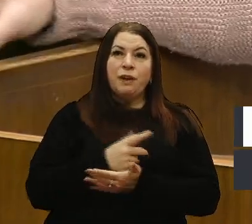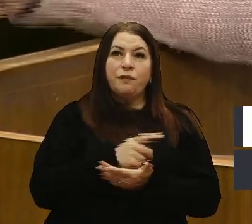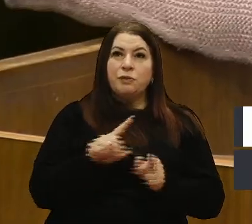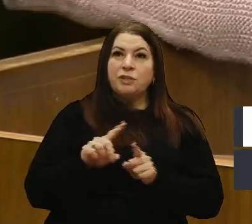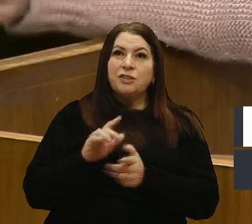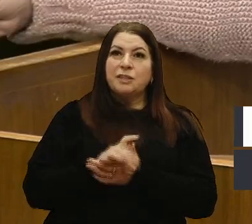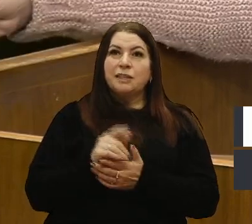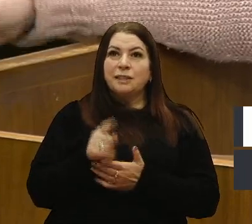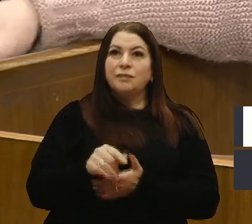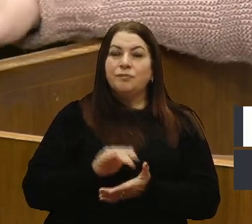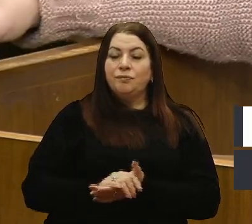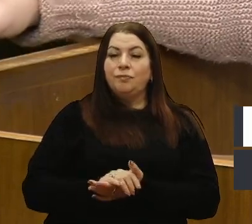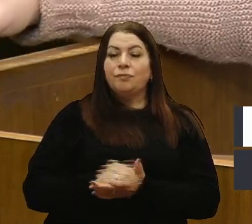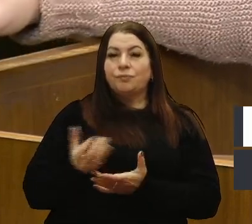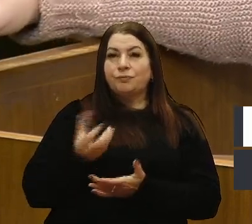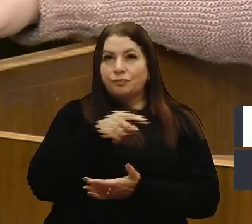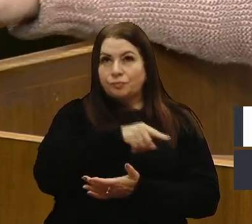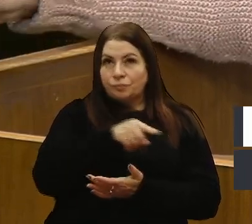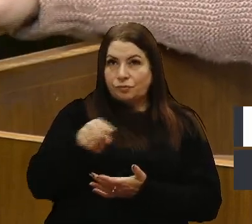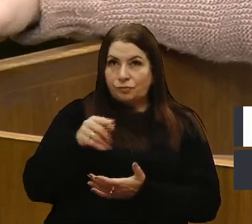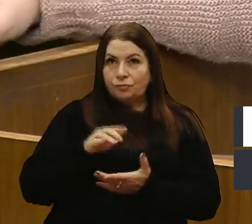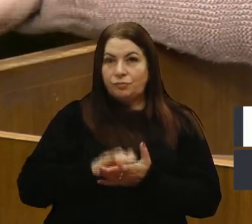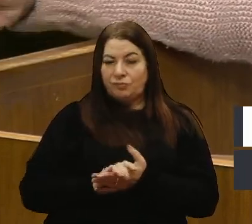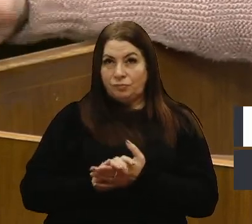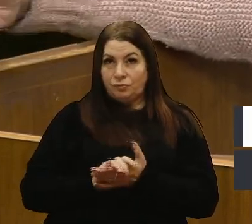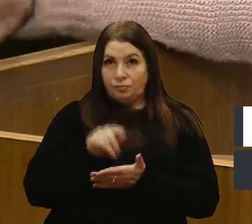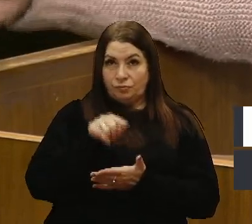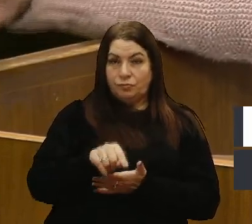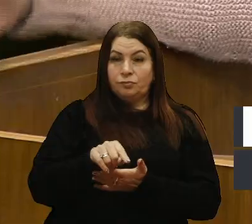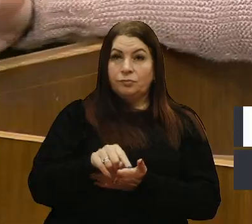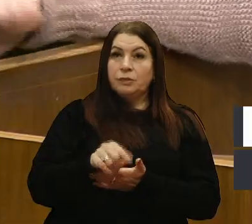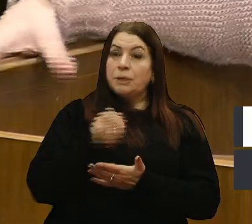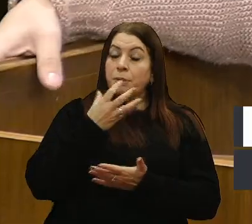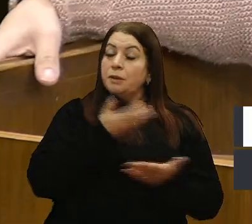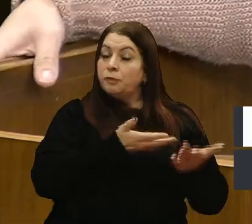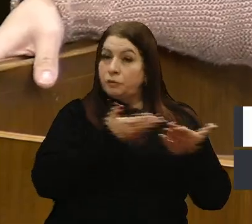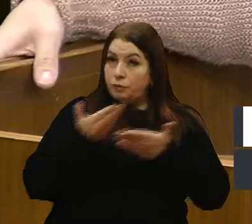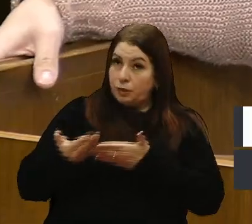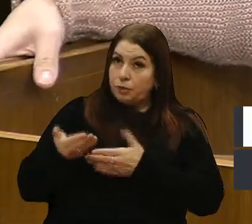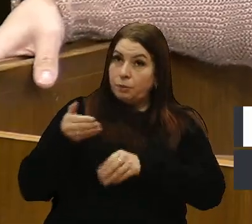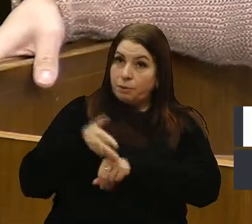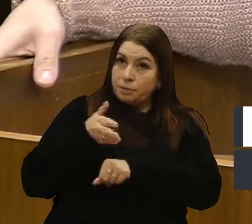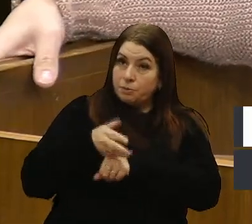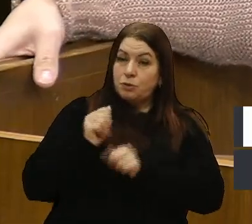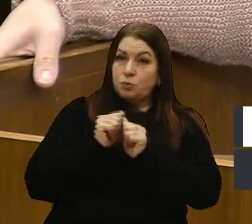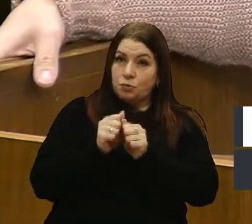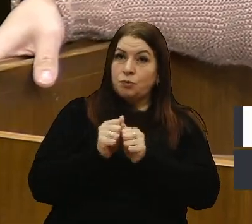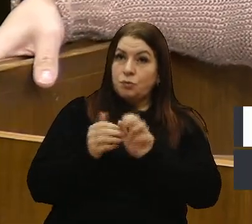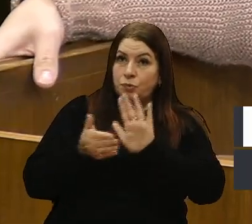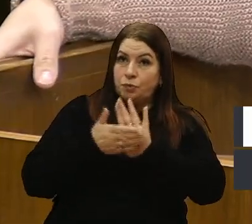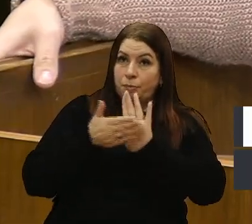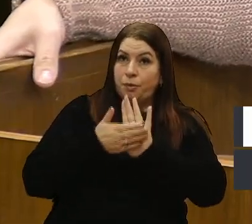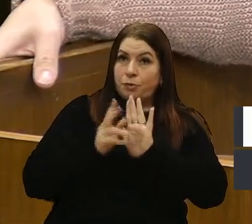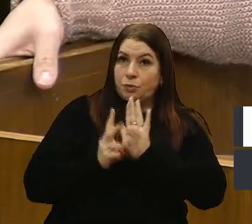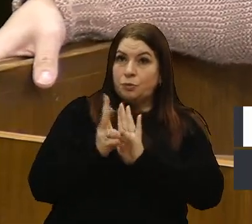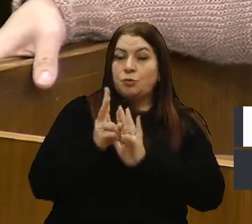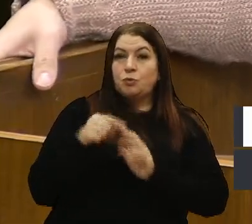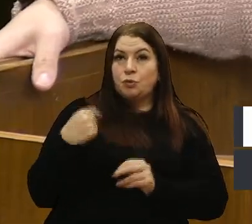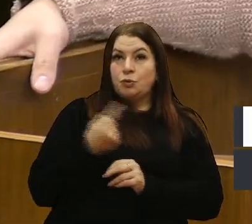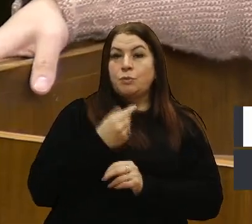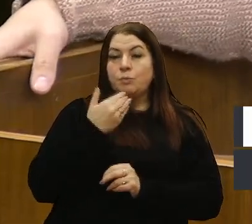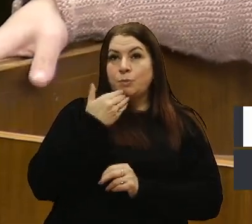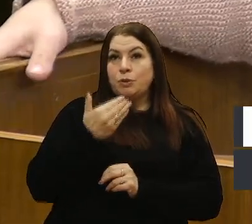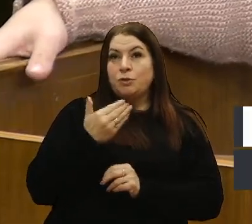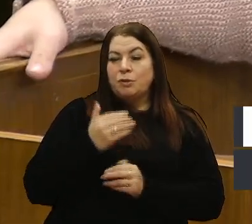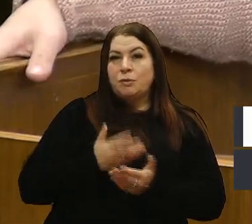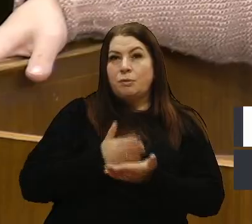enfim. Quem quiser construir com a gente será bem-vindo para que a gente possa possa levar essa pauta adiante. Então, nós pedimos